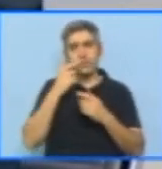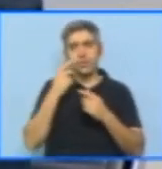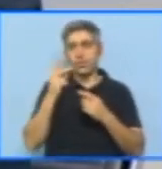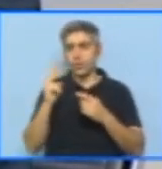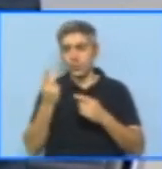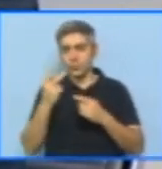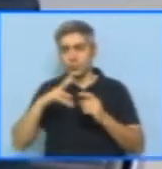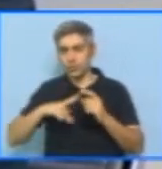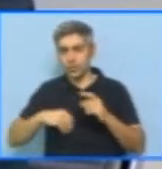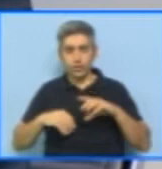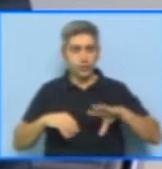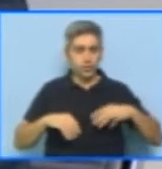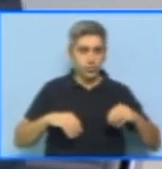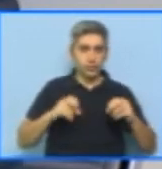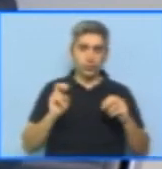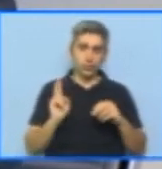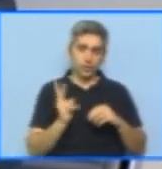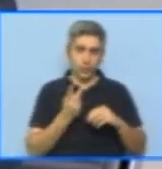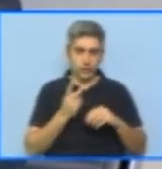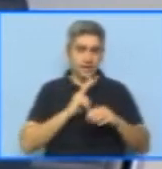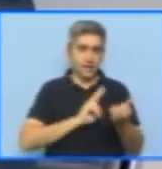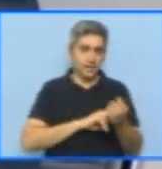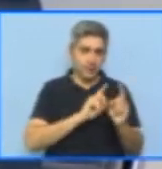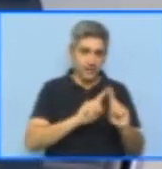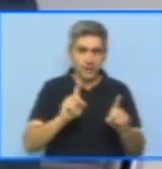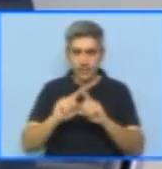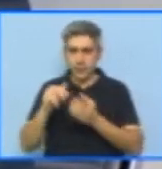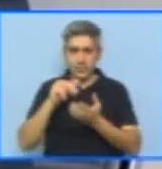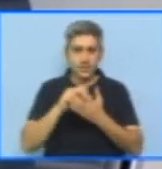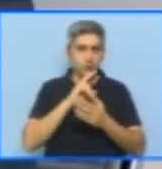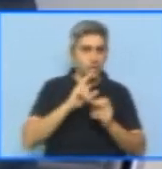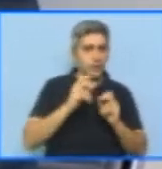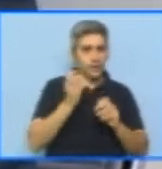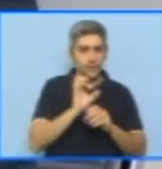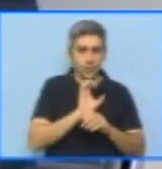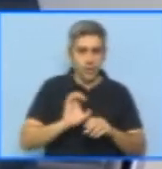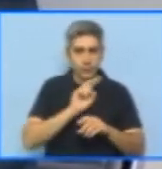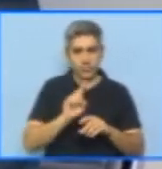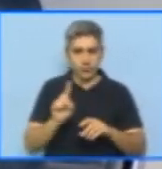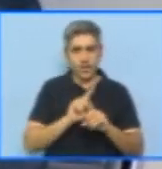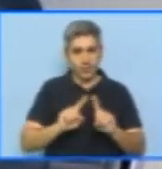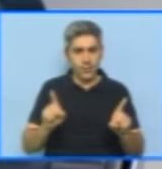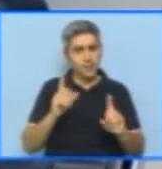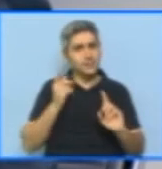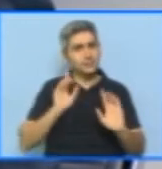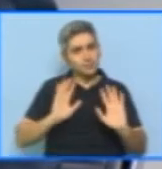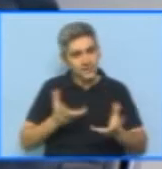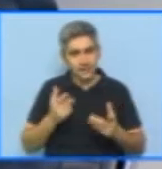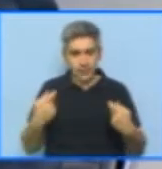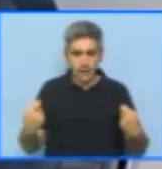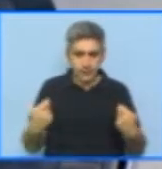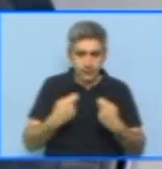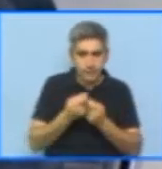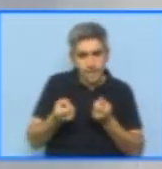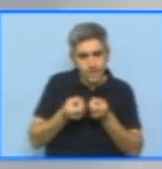que são diferentes, que têm ritmos diferentes de presença e de resposta, mas cuja aproximação é imprescindível.